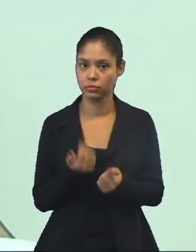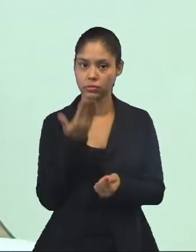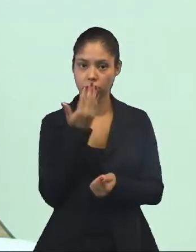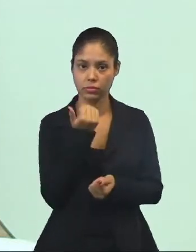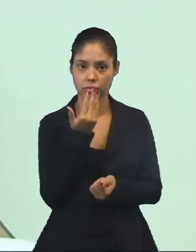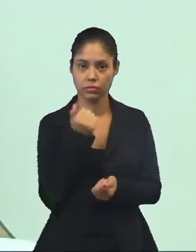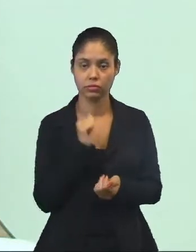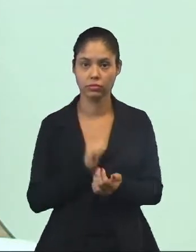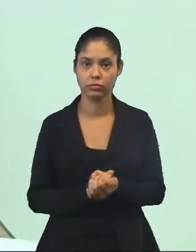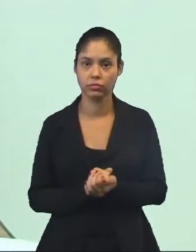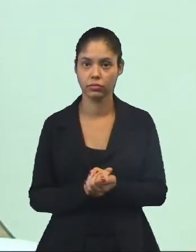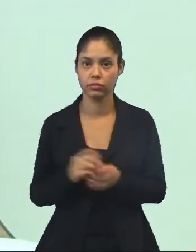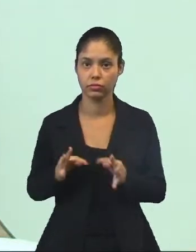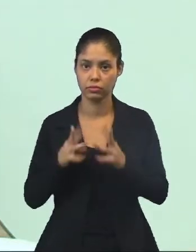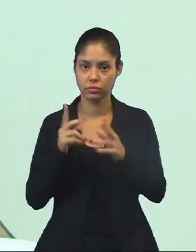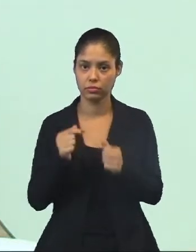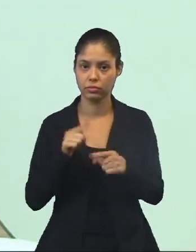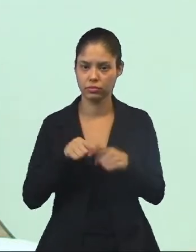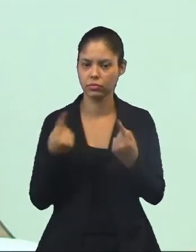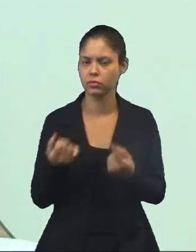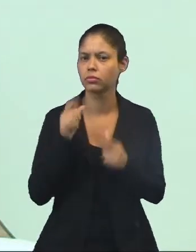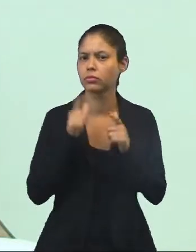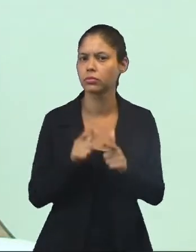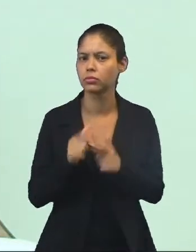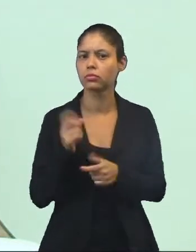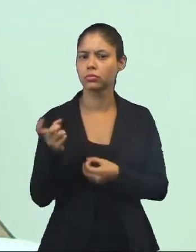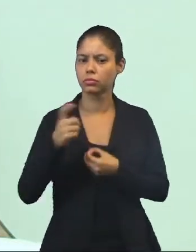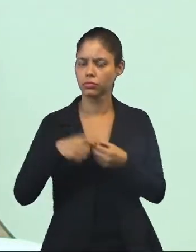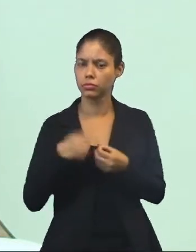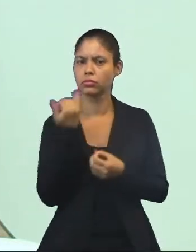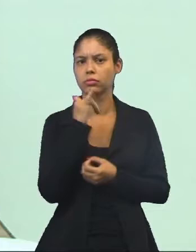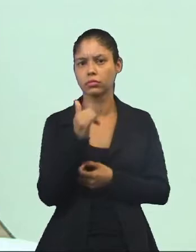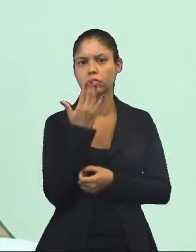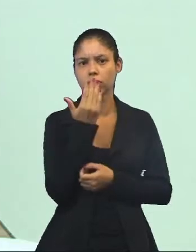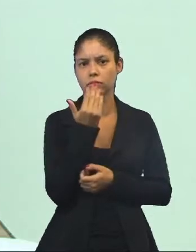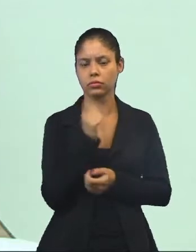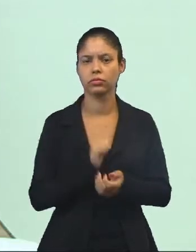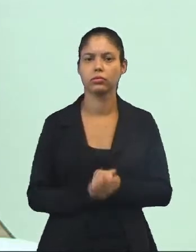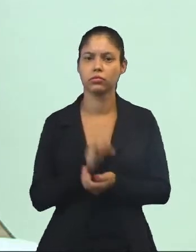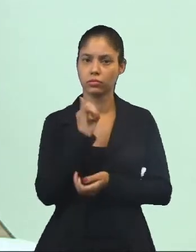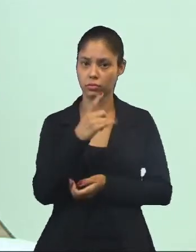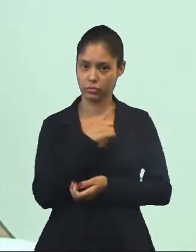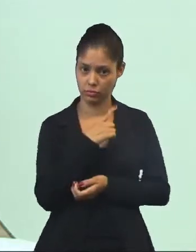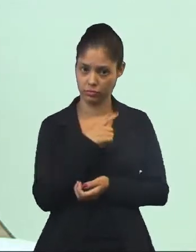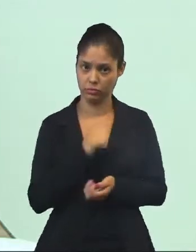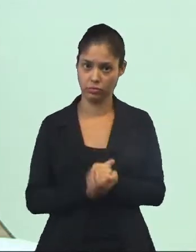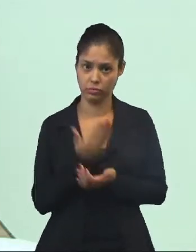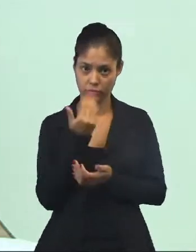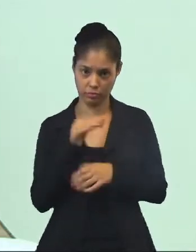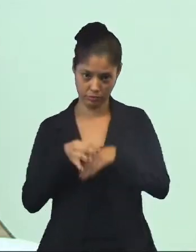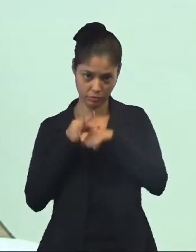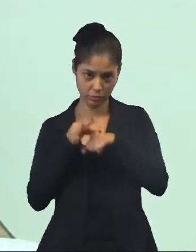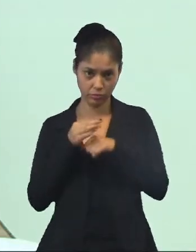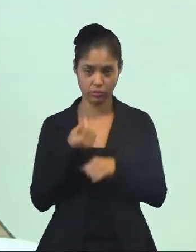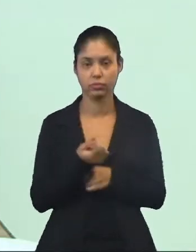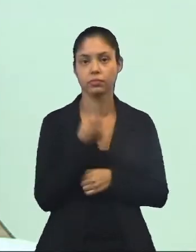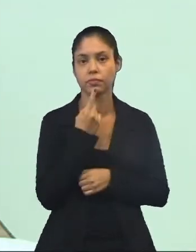consumi-los, tá? Então, mas de onde vem então a energia dos alimentos? Se você estiver comendo uma carne